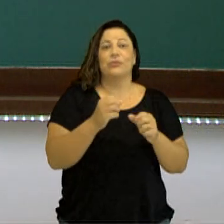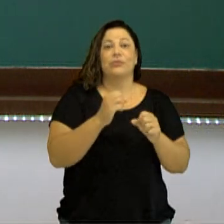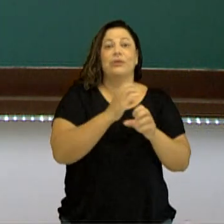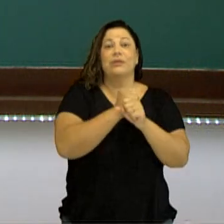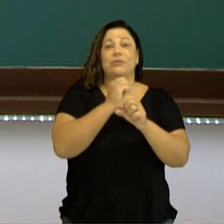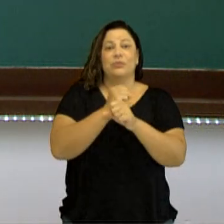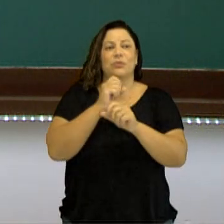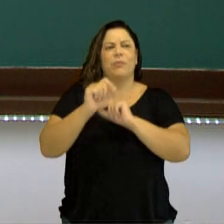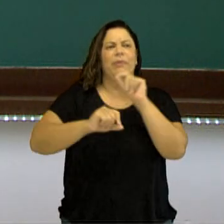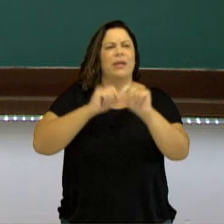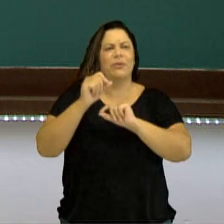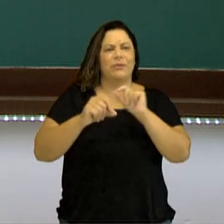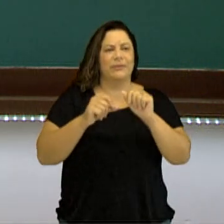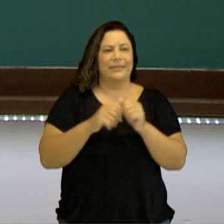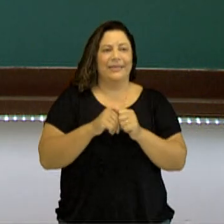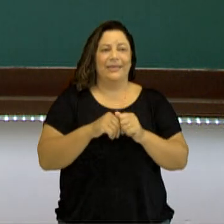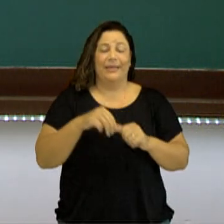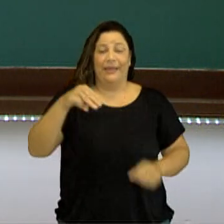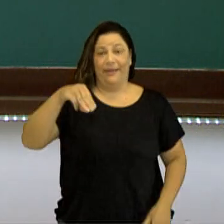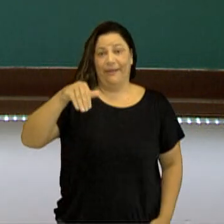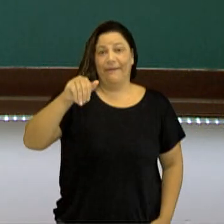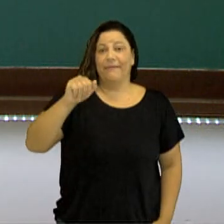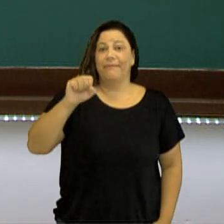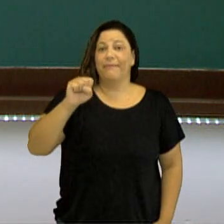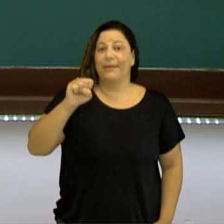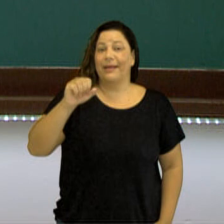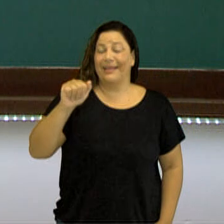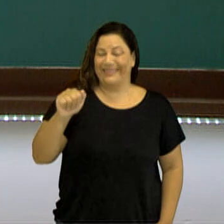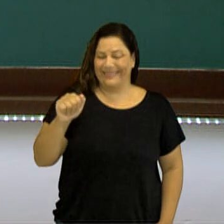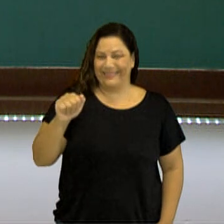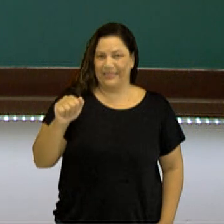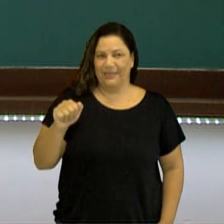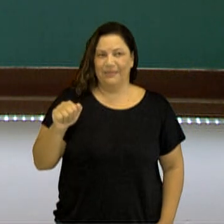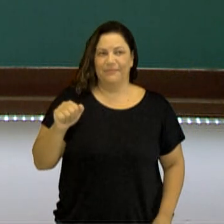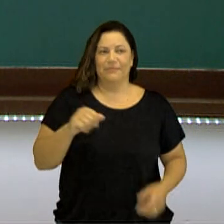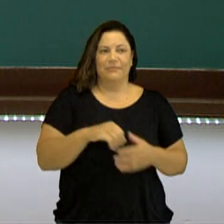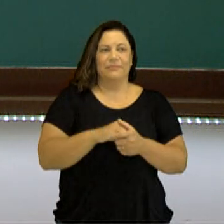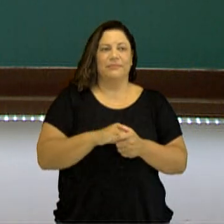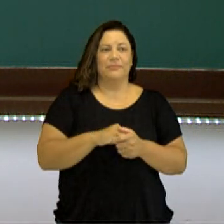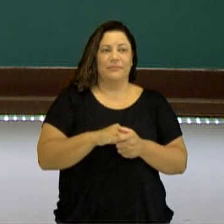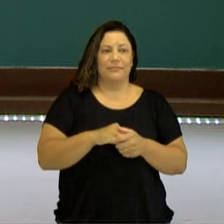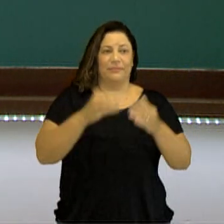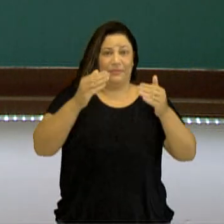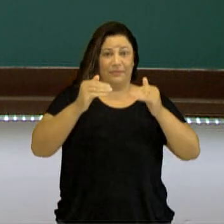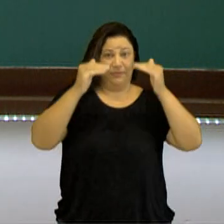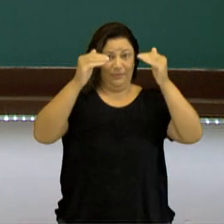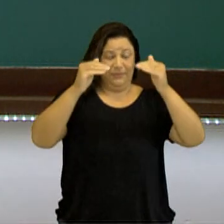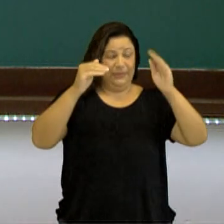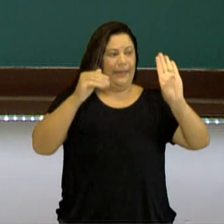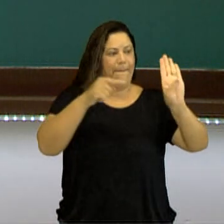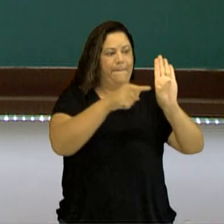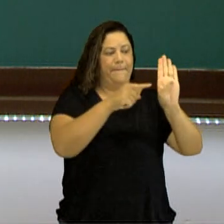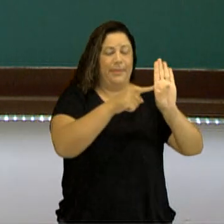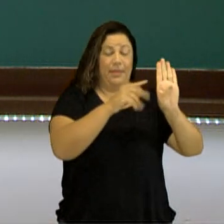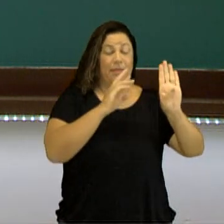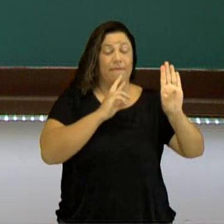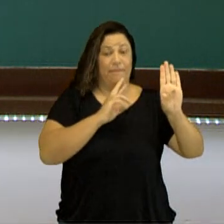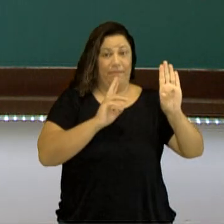massa atômica. Massa. Então, ó, Z e massa. Onde que está? Opa, alternativa B, ó, Z e